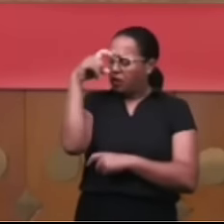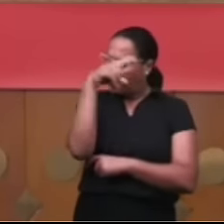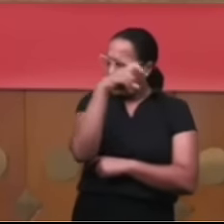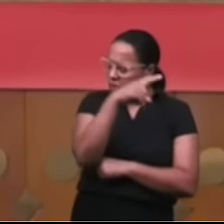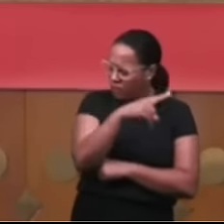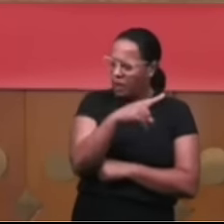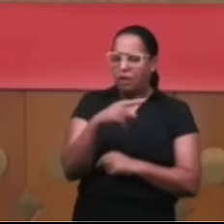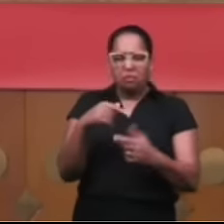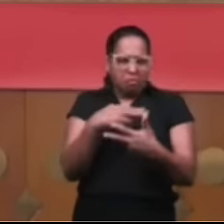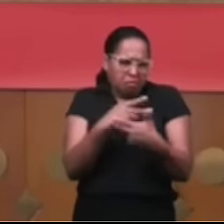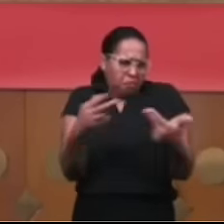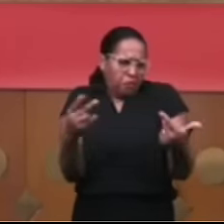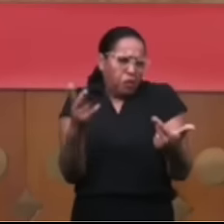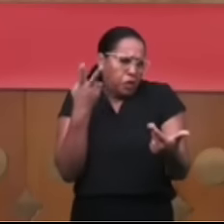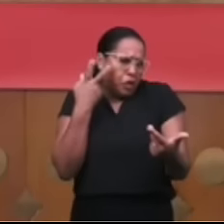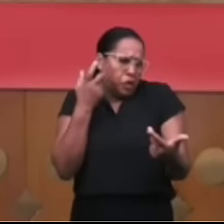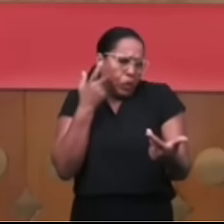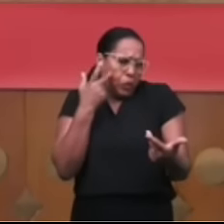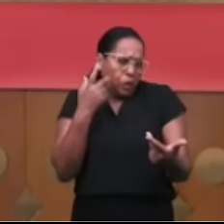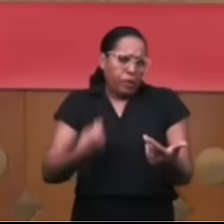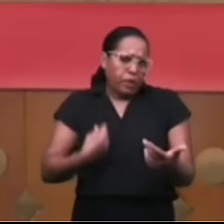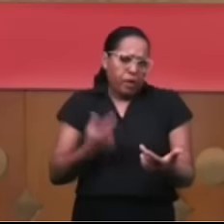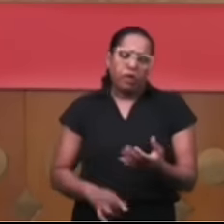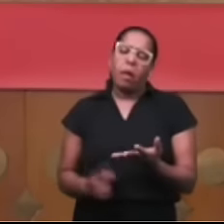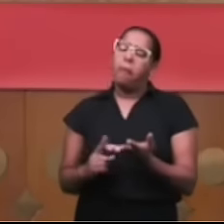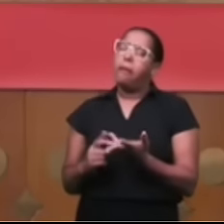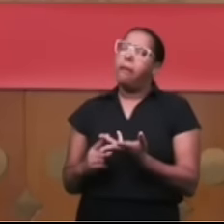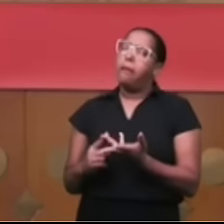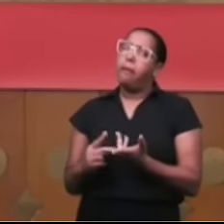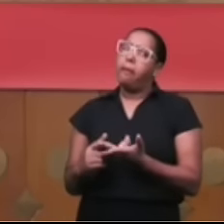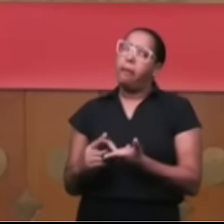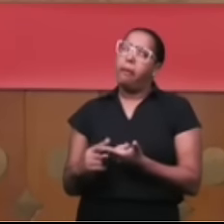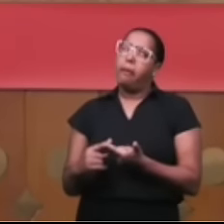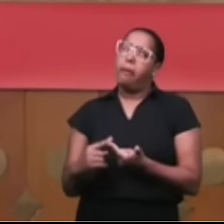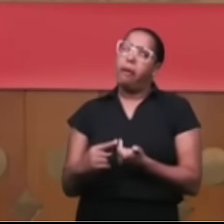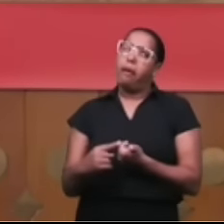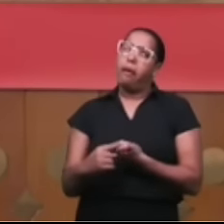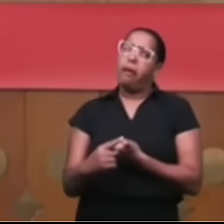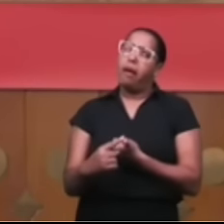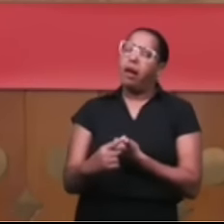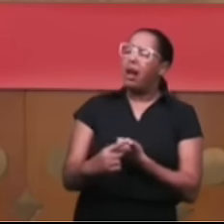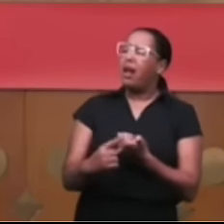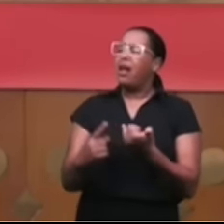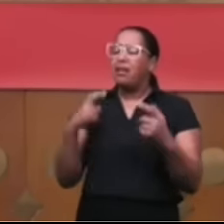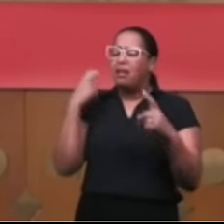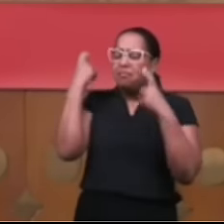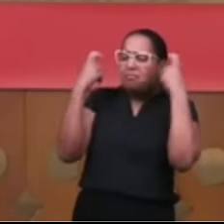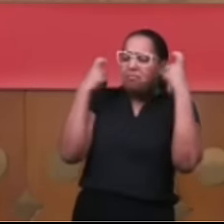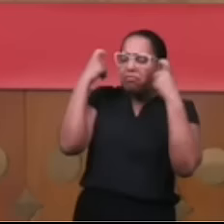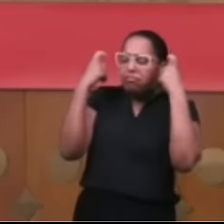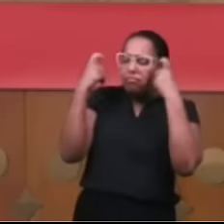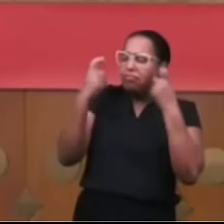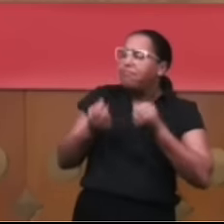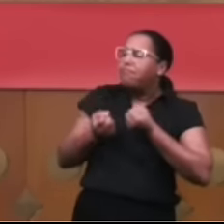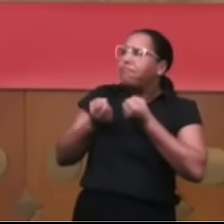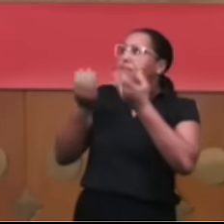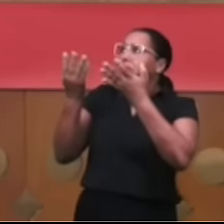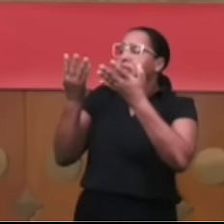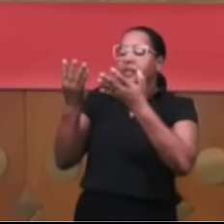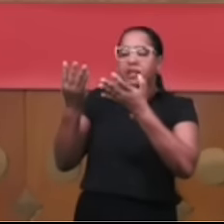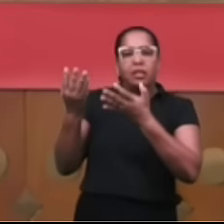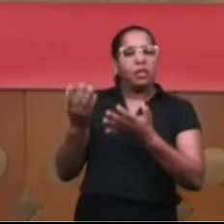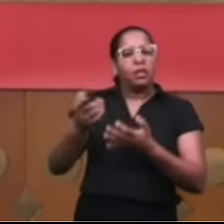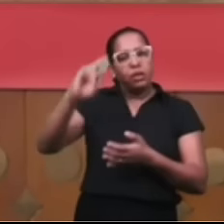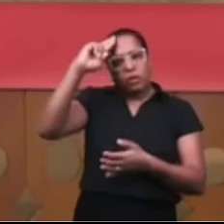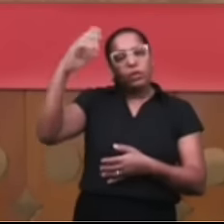temores, coisas naturais, não é? E fui colocar isso diante do Senhor: Senhor, estou preocupado com isso, com isso, com isso. E o Senhor